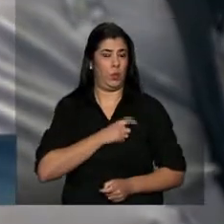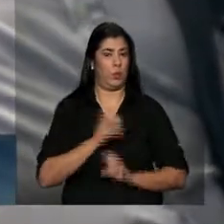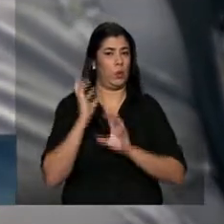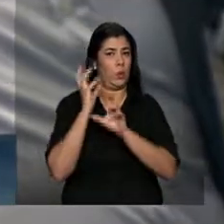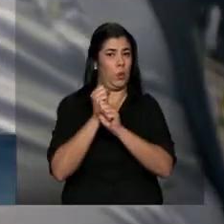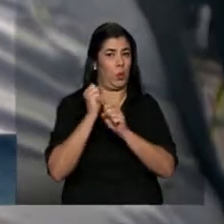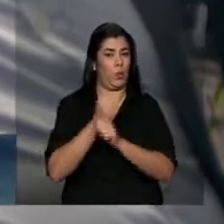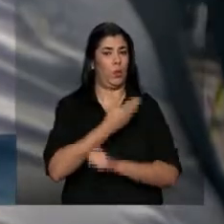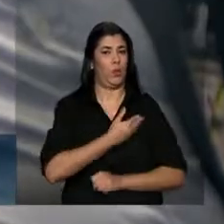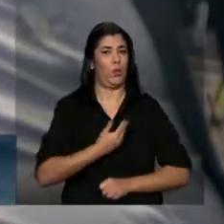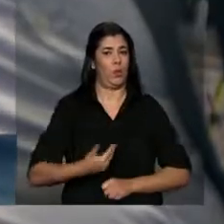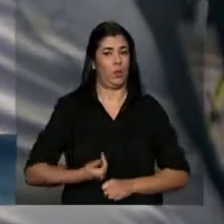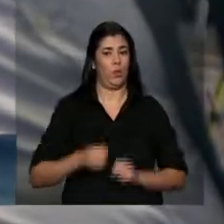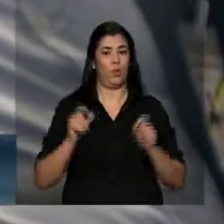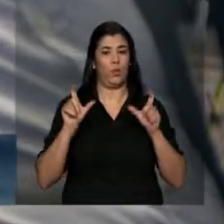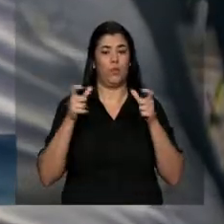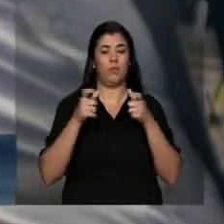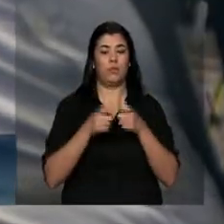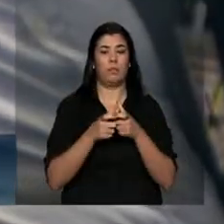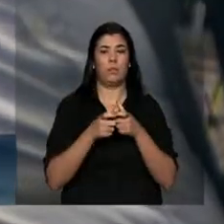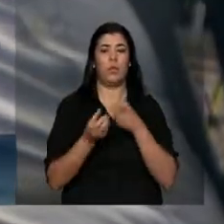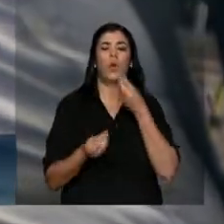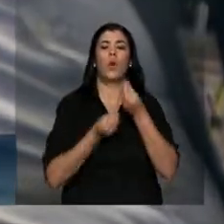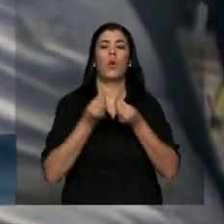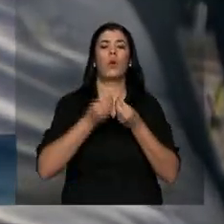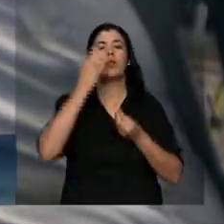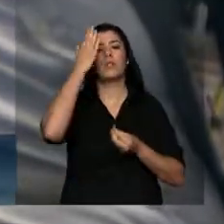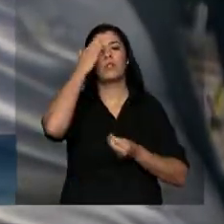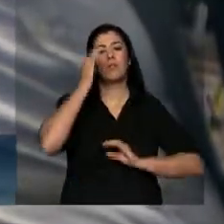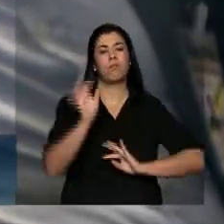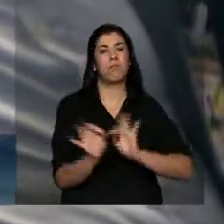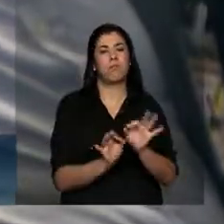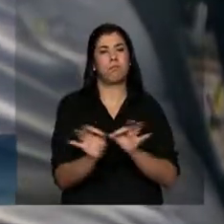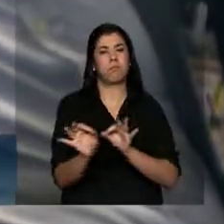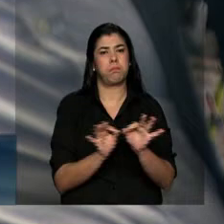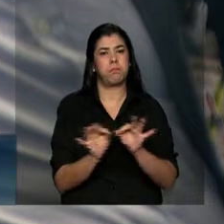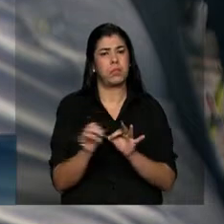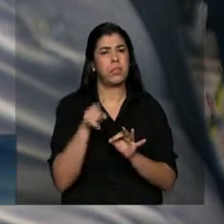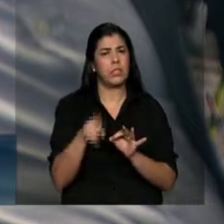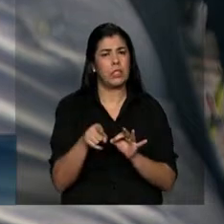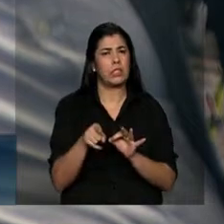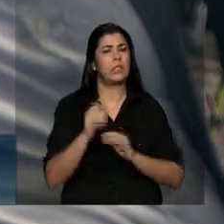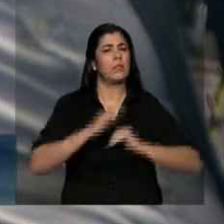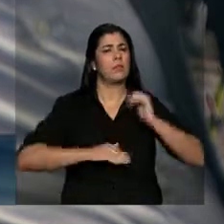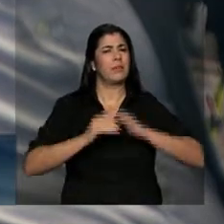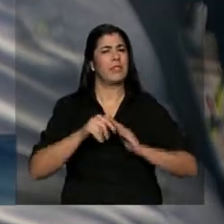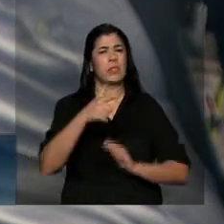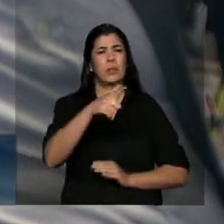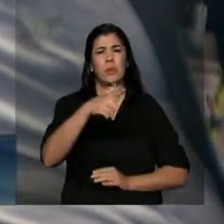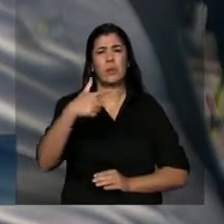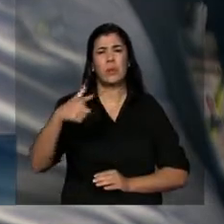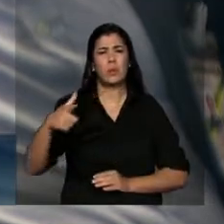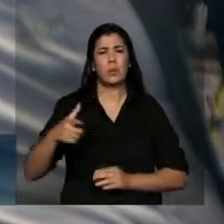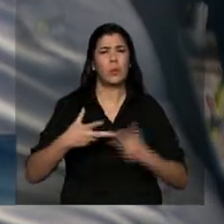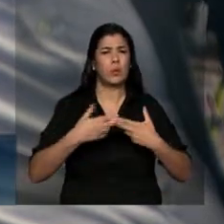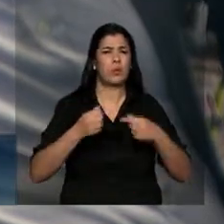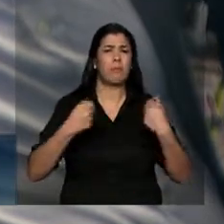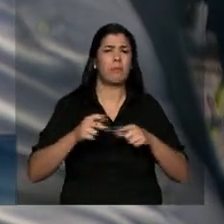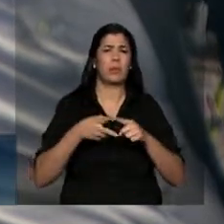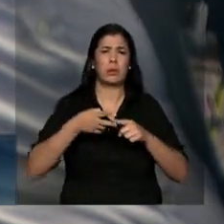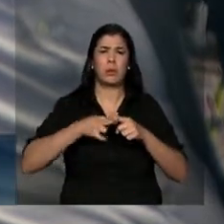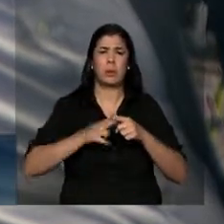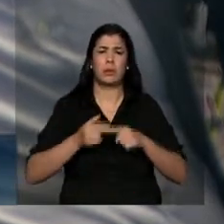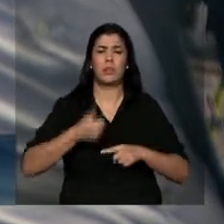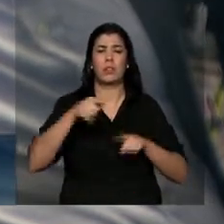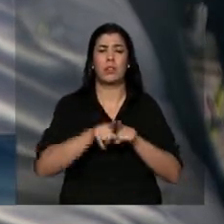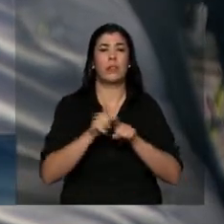mais reduzidas. Queria saber como colocar esse plano em prática, tem tantos pontos aí para serem colocados em prática, se